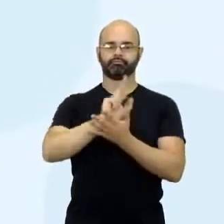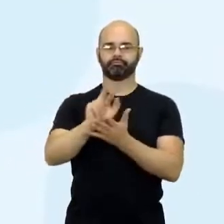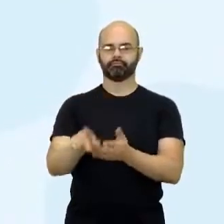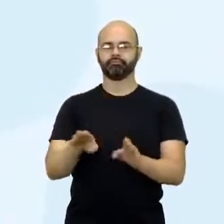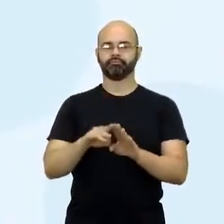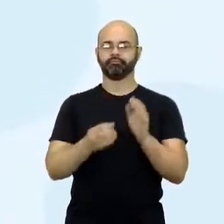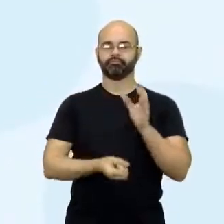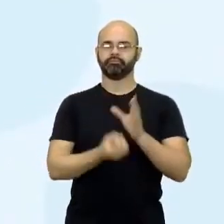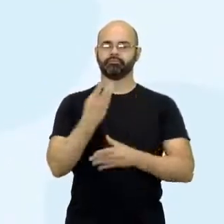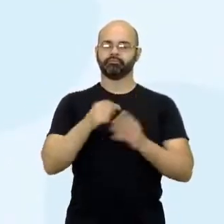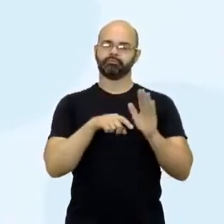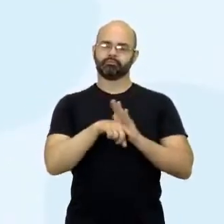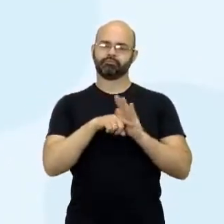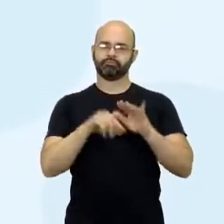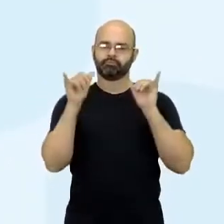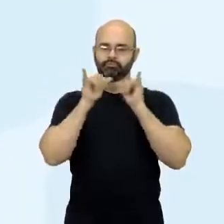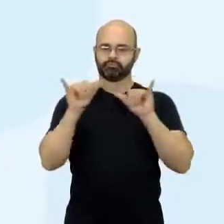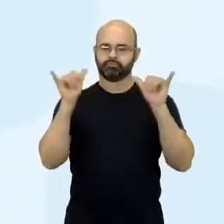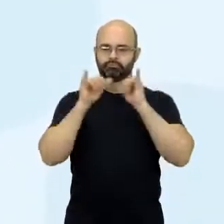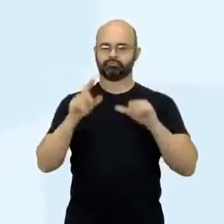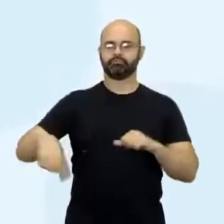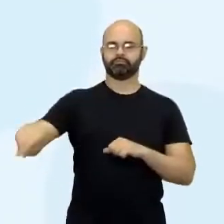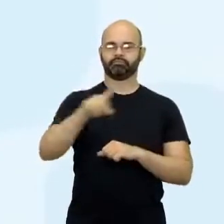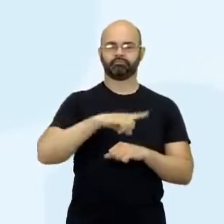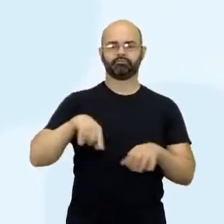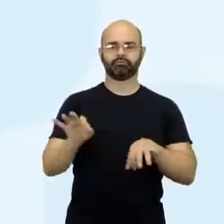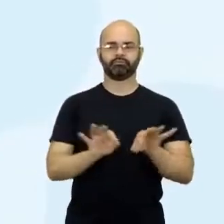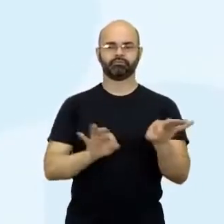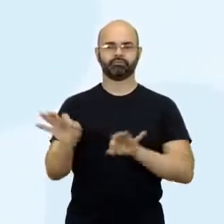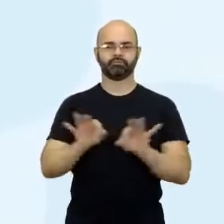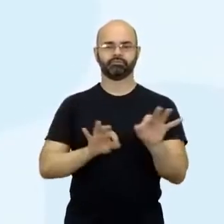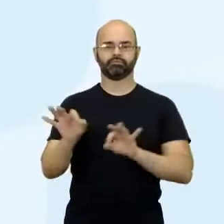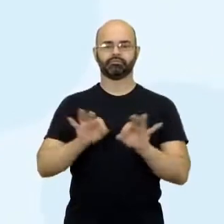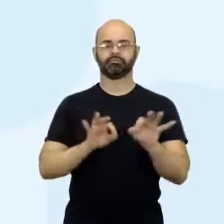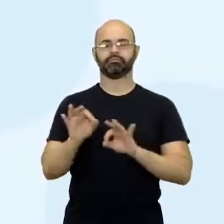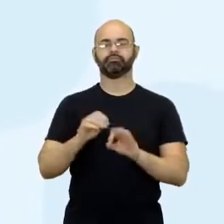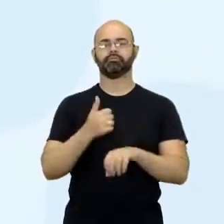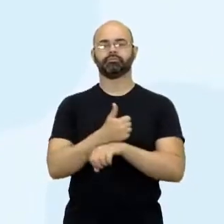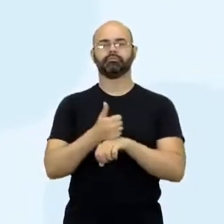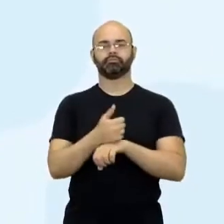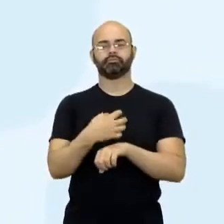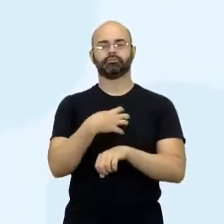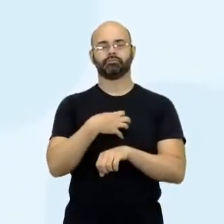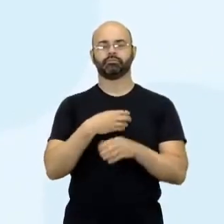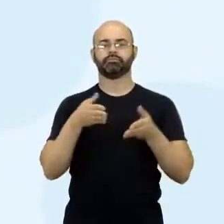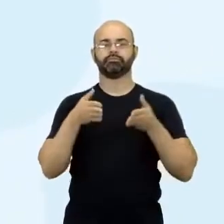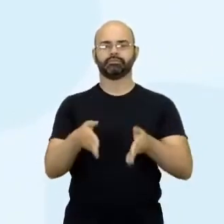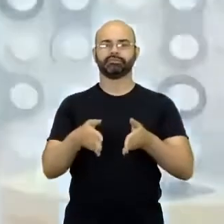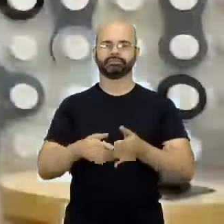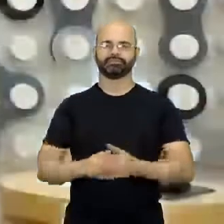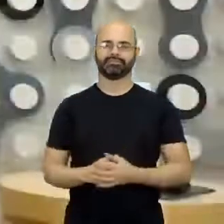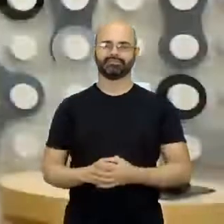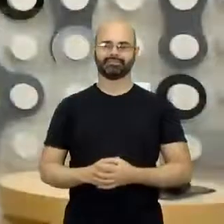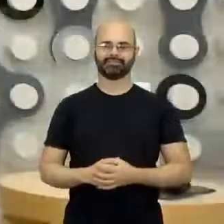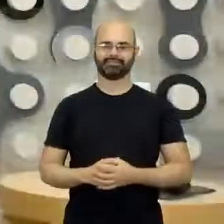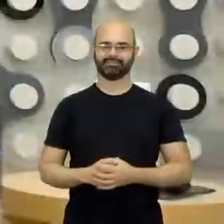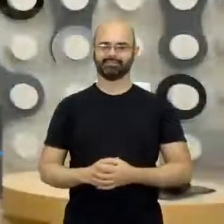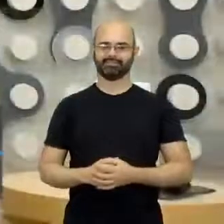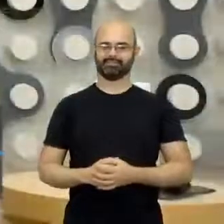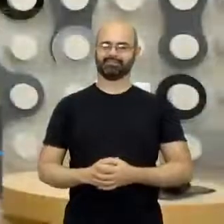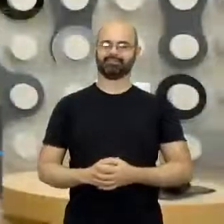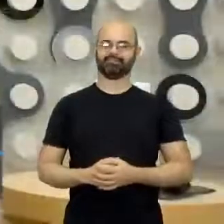criação, produção, divulgação, circulação e organização da atuação profissional.